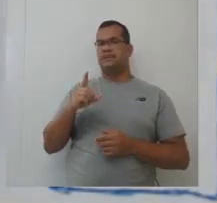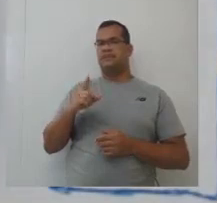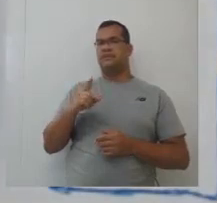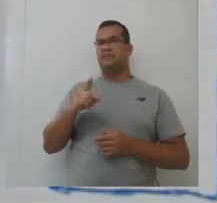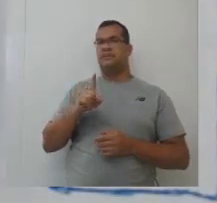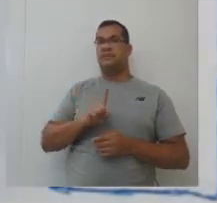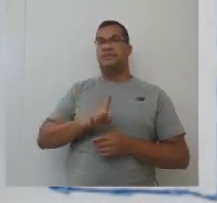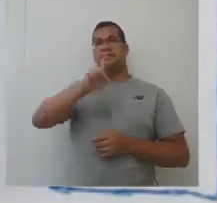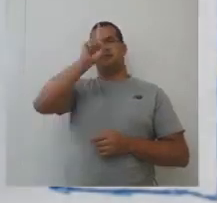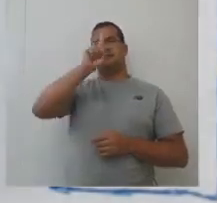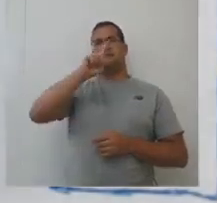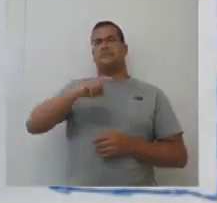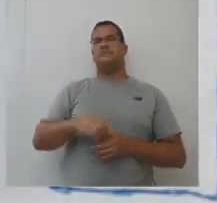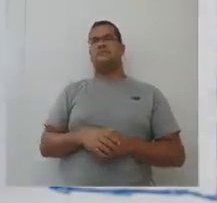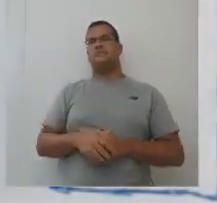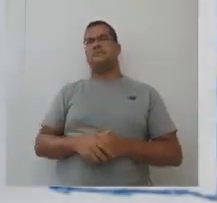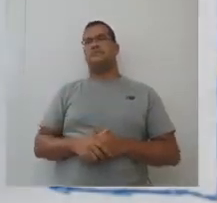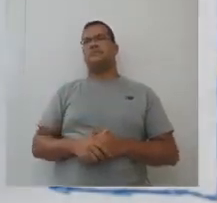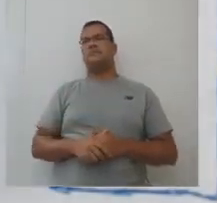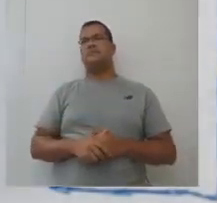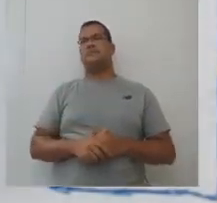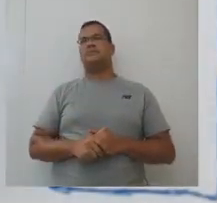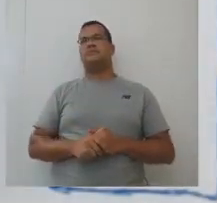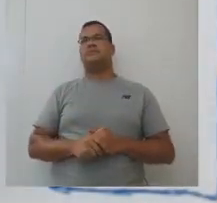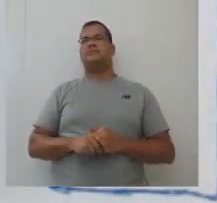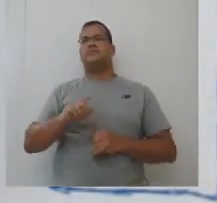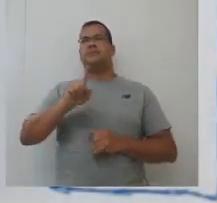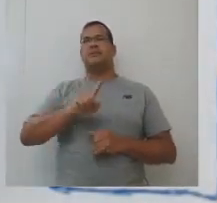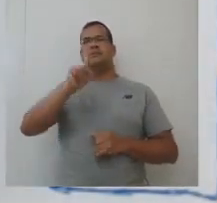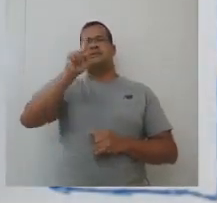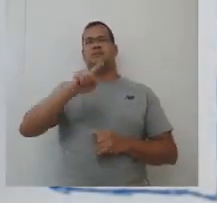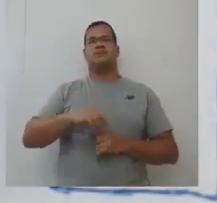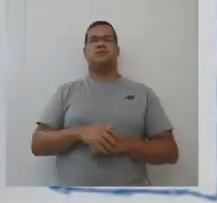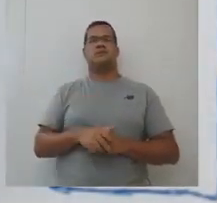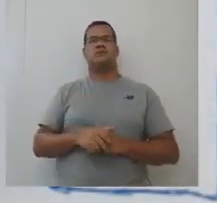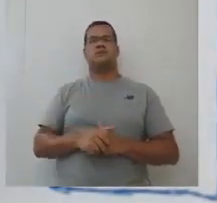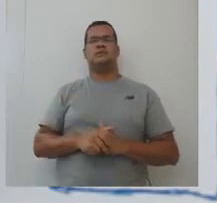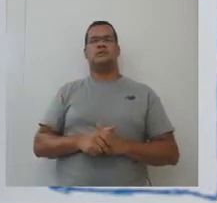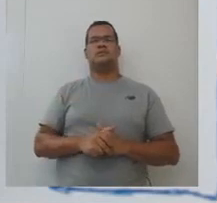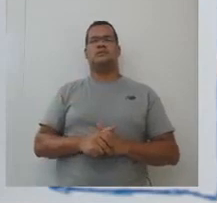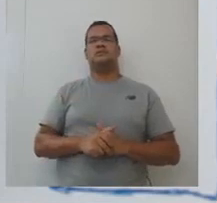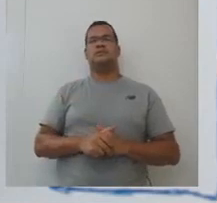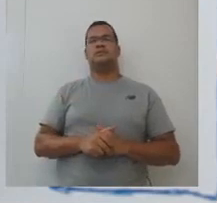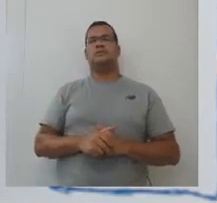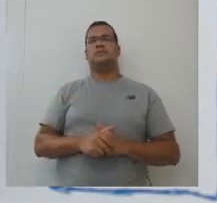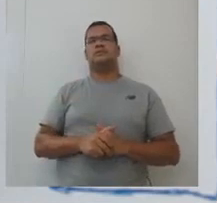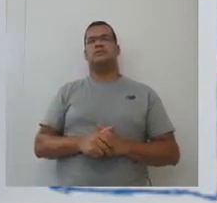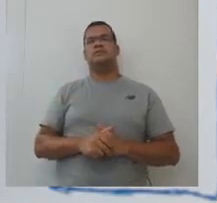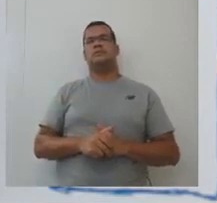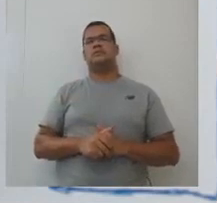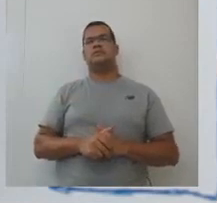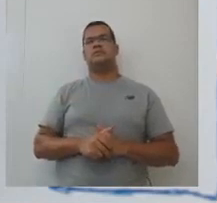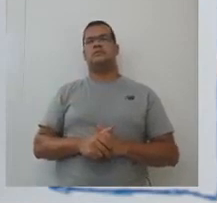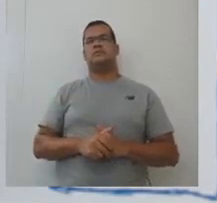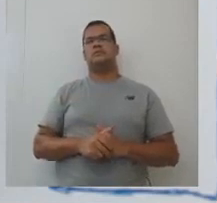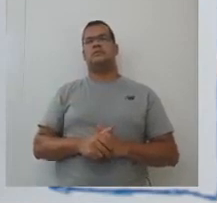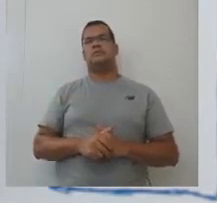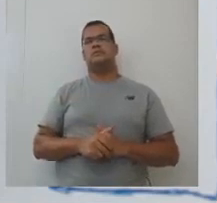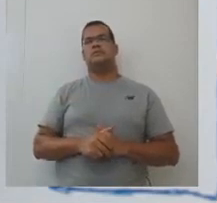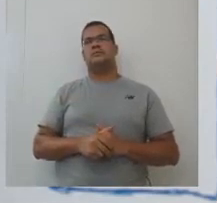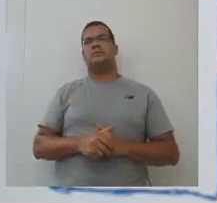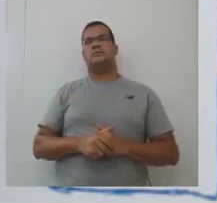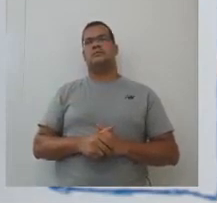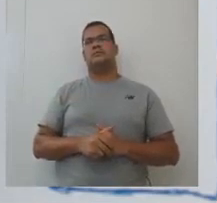ó. Então, ela está assim, ó. Direção norte, sentido para o norte, ó. Então, está aqui a